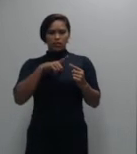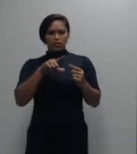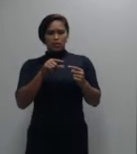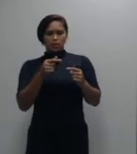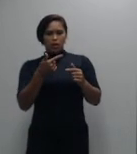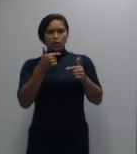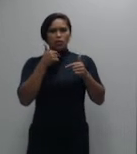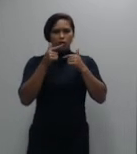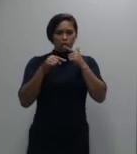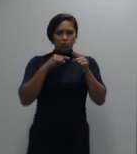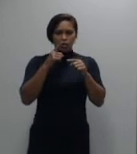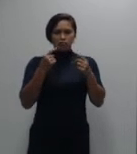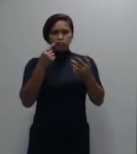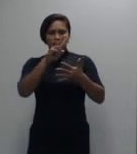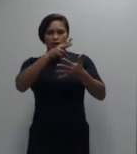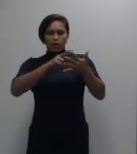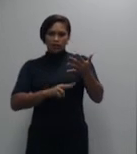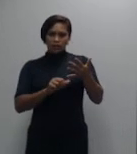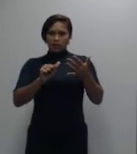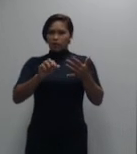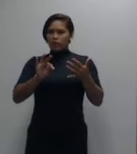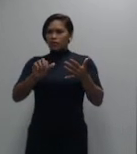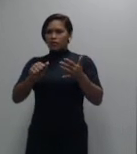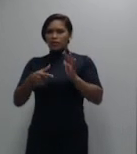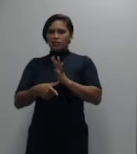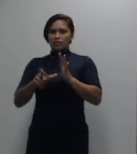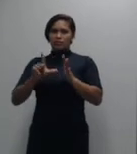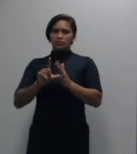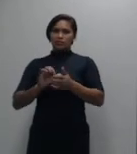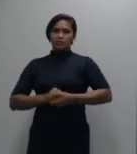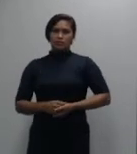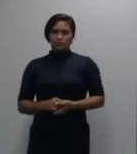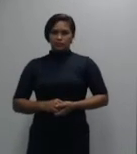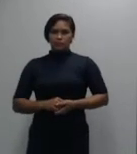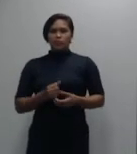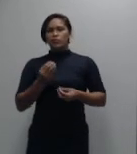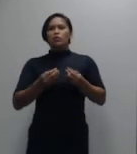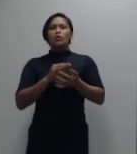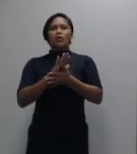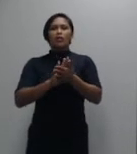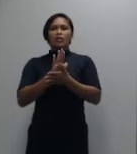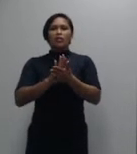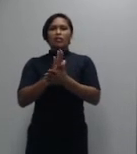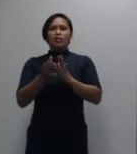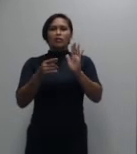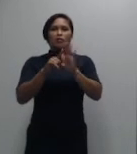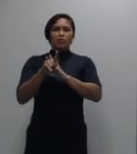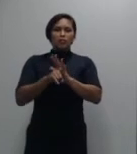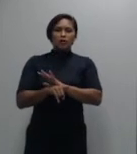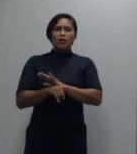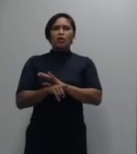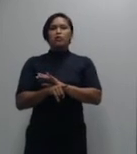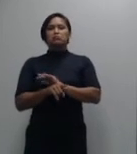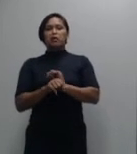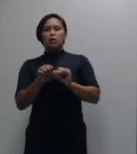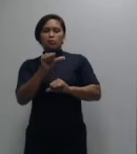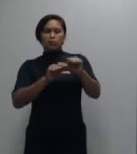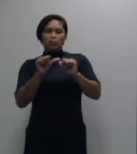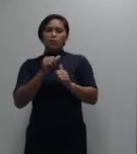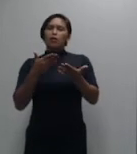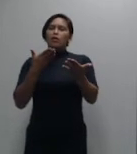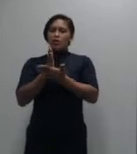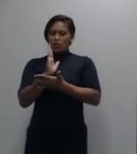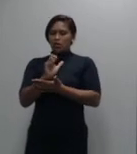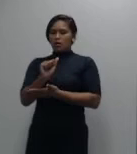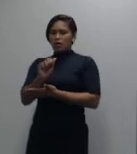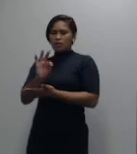questionamento a leitura da ata da sessão anterior como a qualquer questionamento alteração Considero